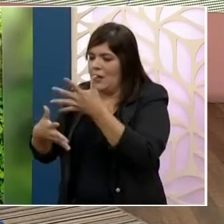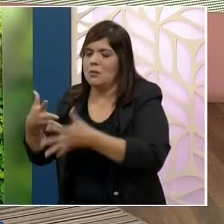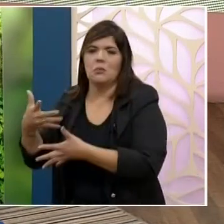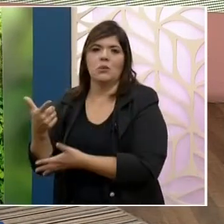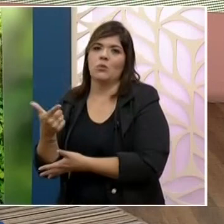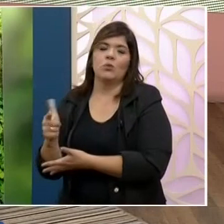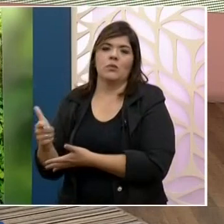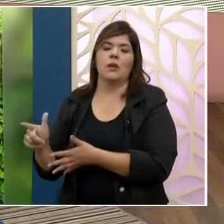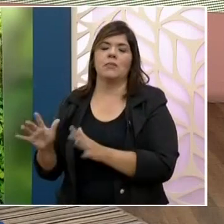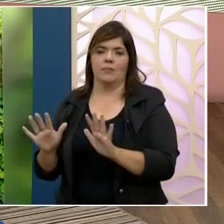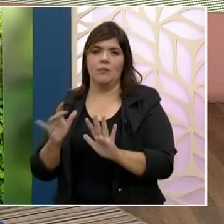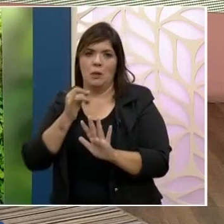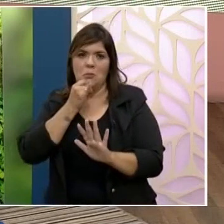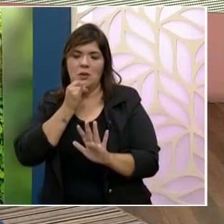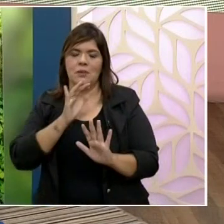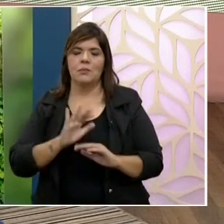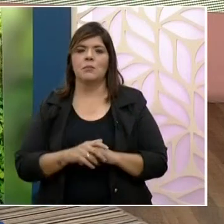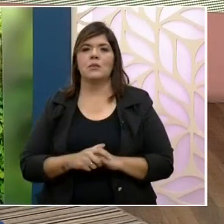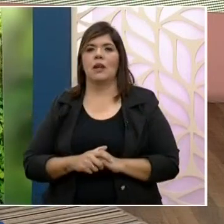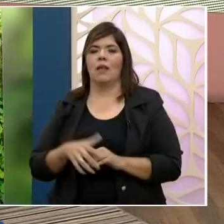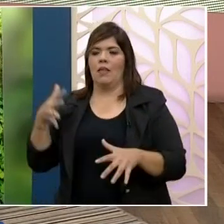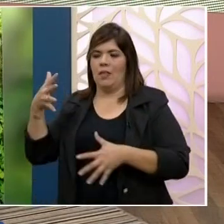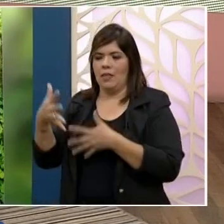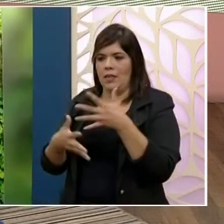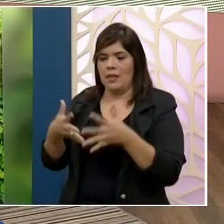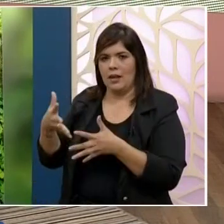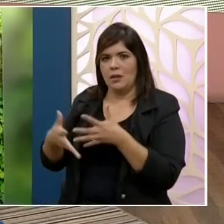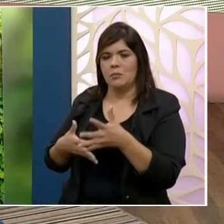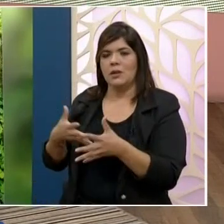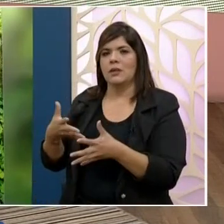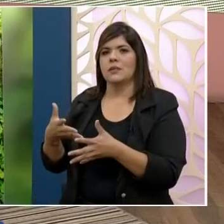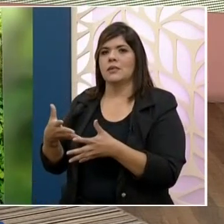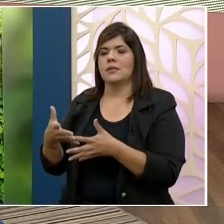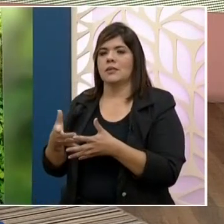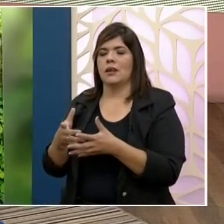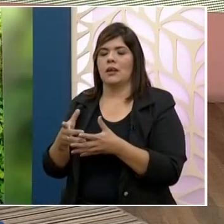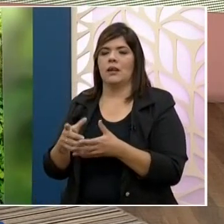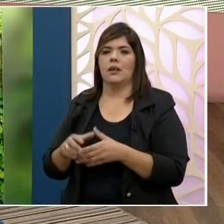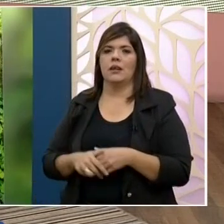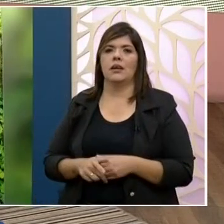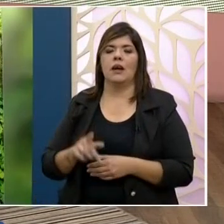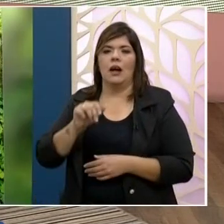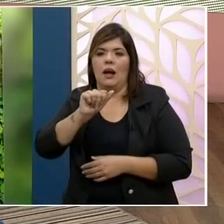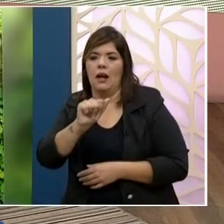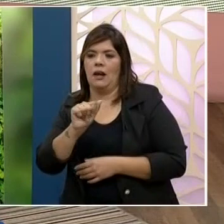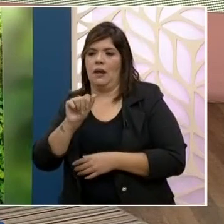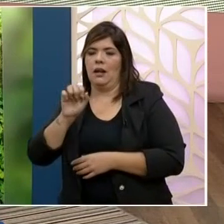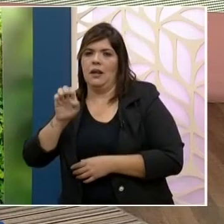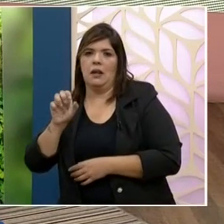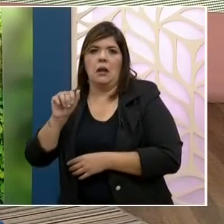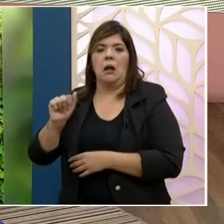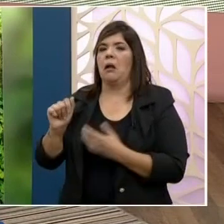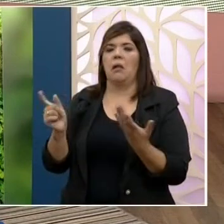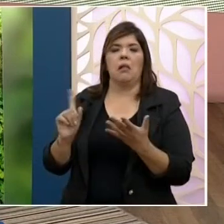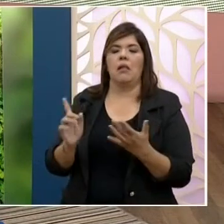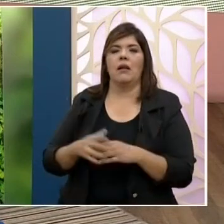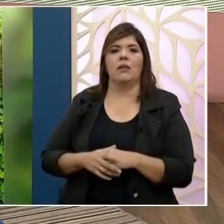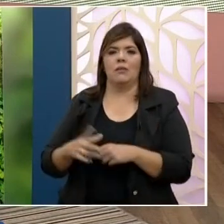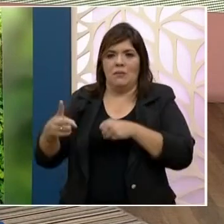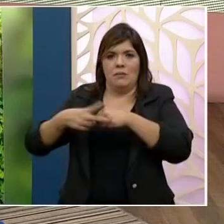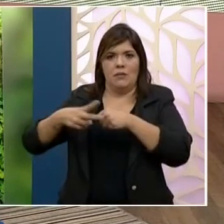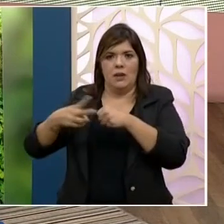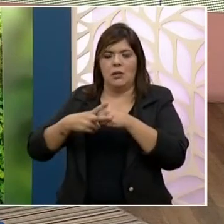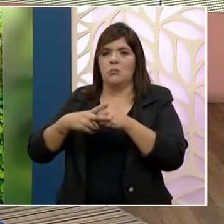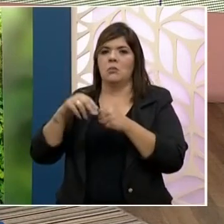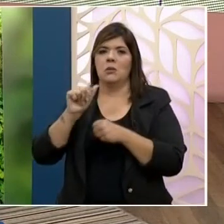sinais não. É, por exemplo, você é mais direto. Na Libras a gente não utiliza preposições, o verbo é sempre no